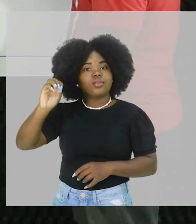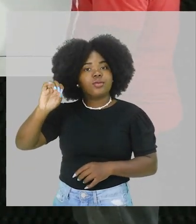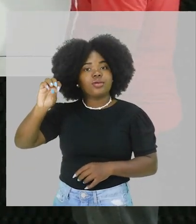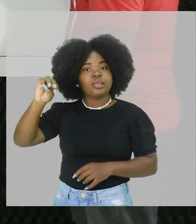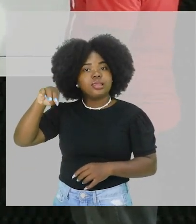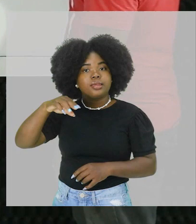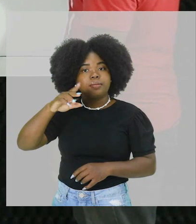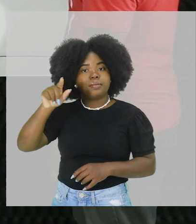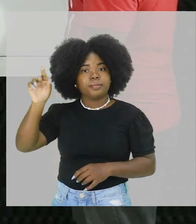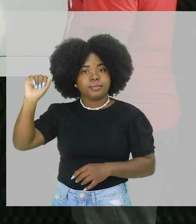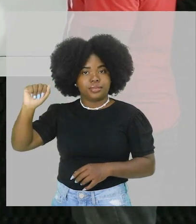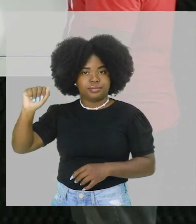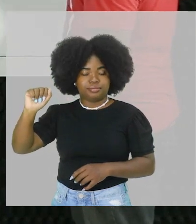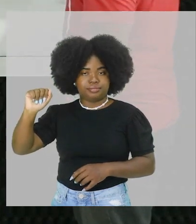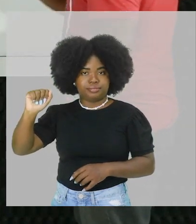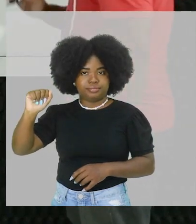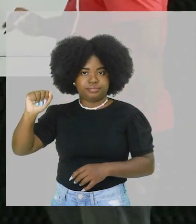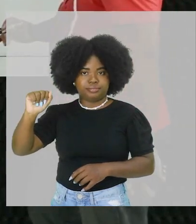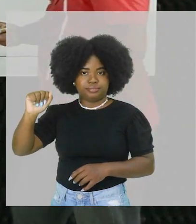esses eletroímãs,